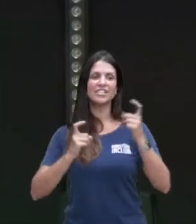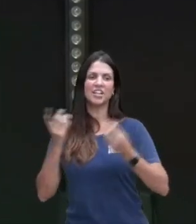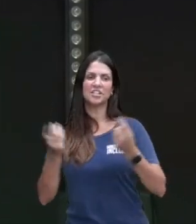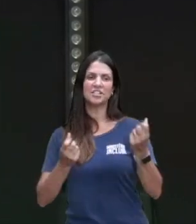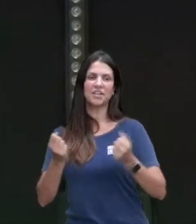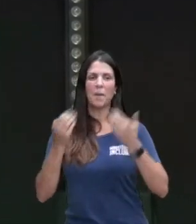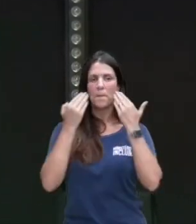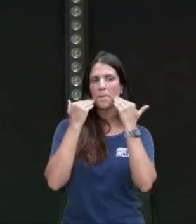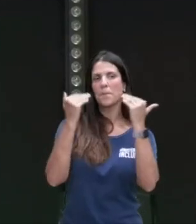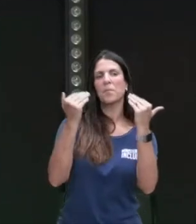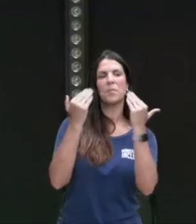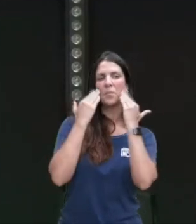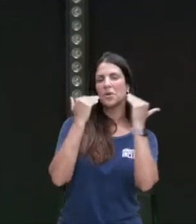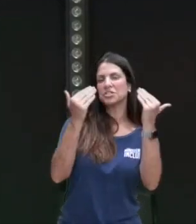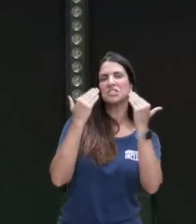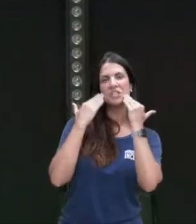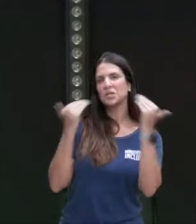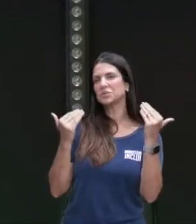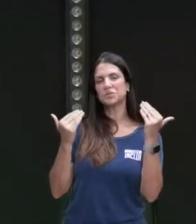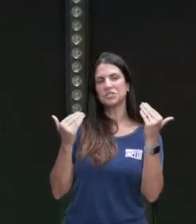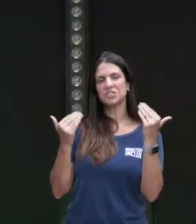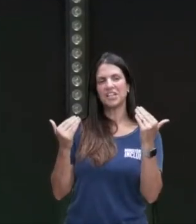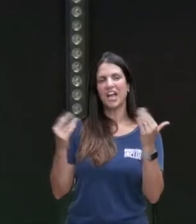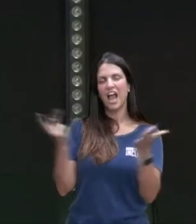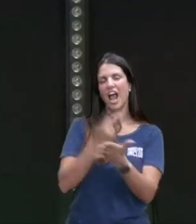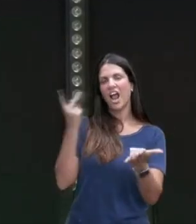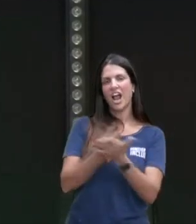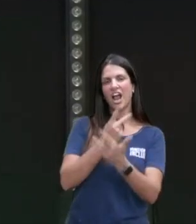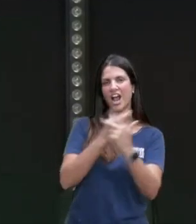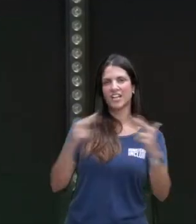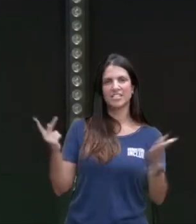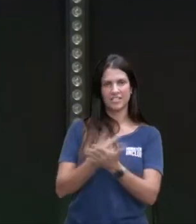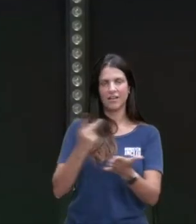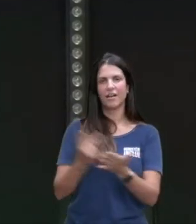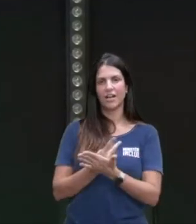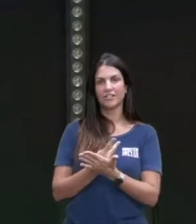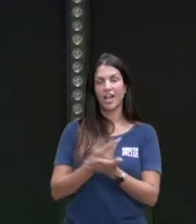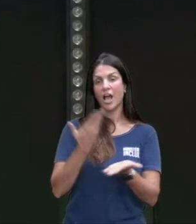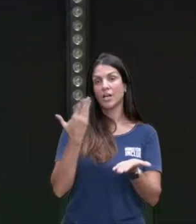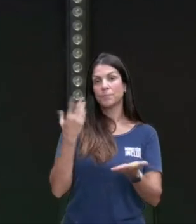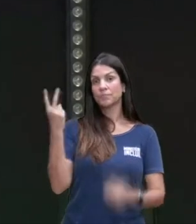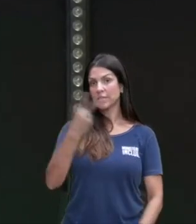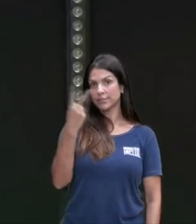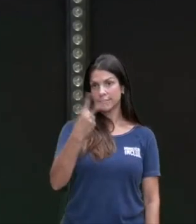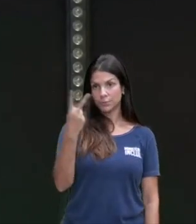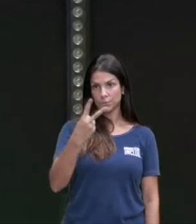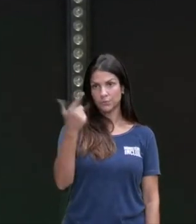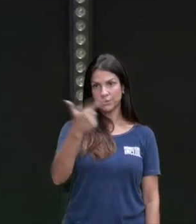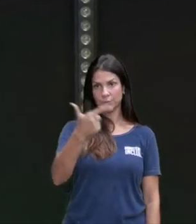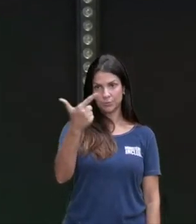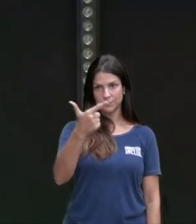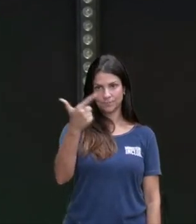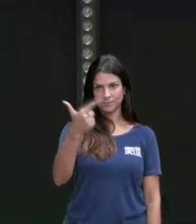não o segundo e a gente perde a visão do nosso valor